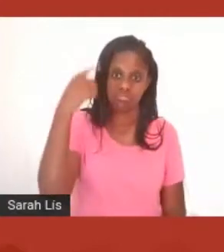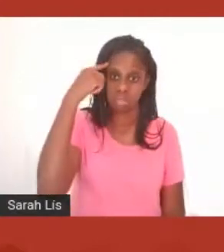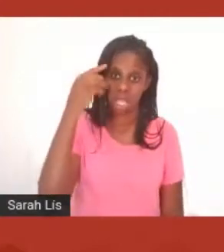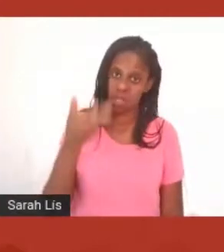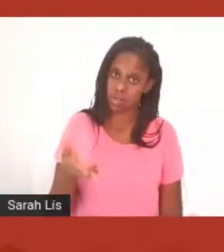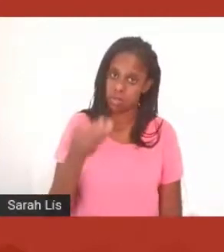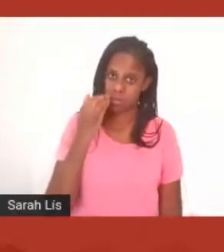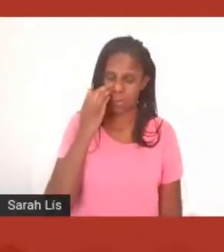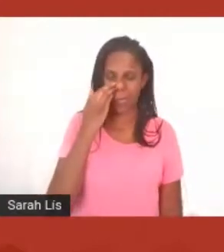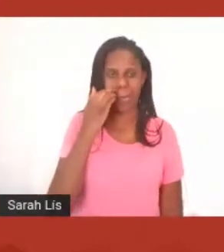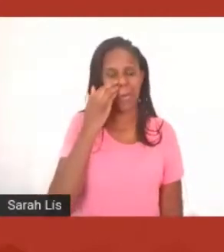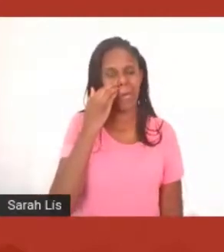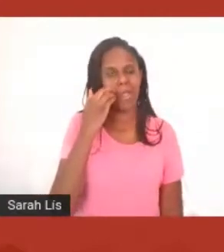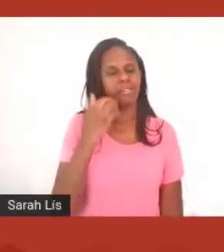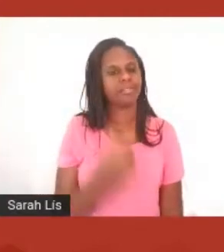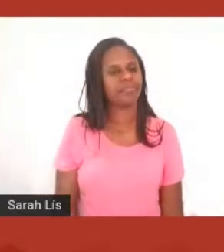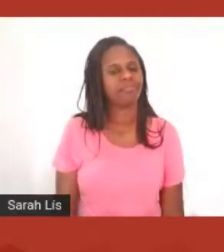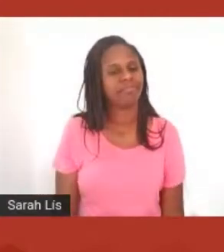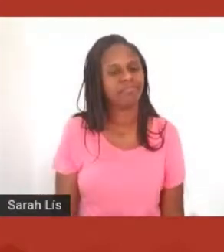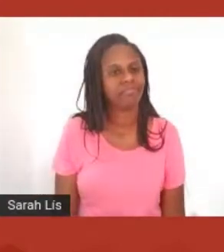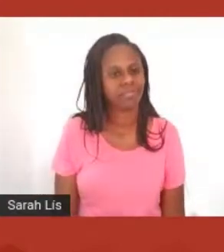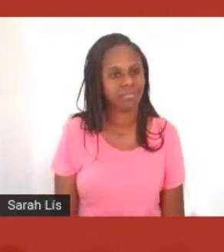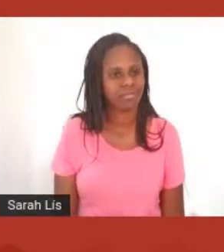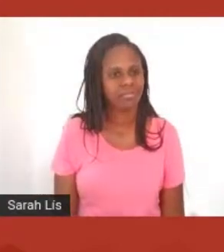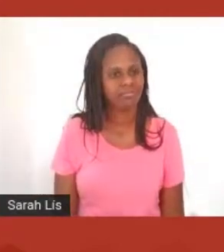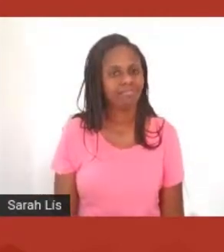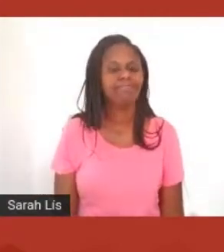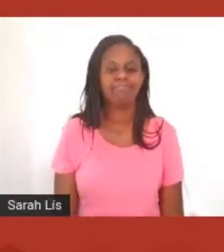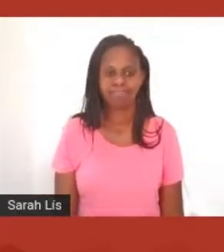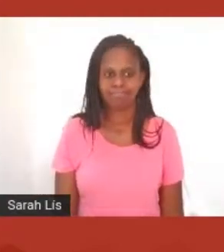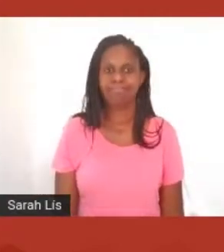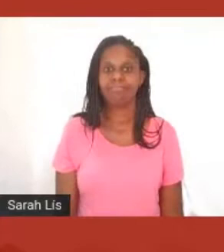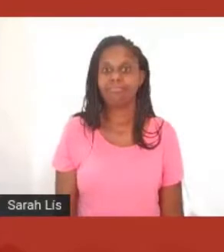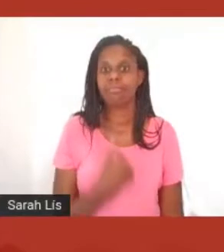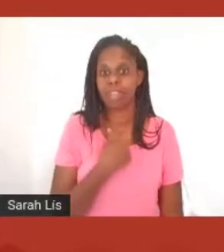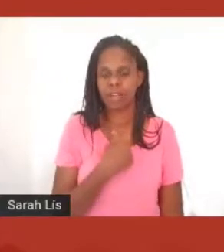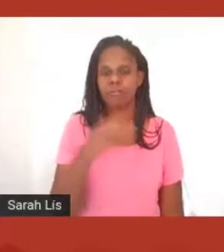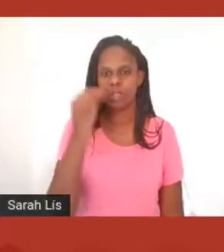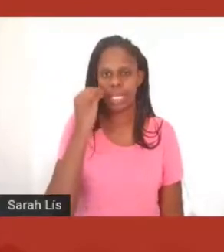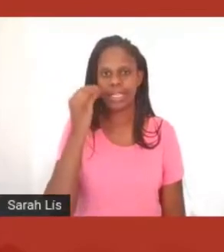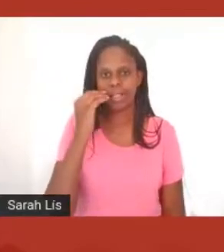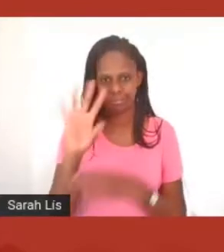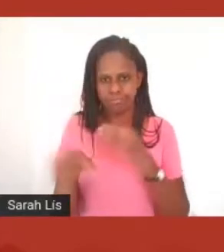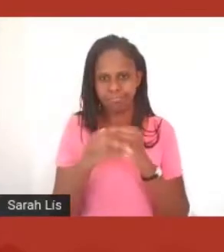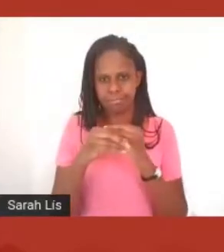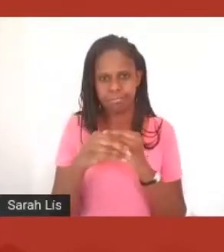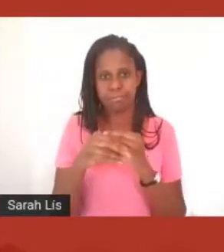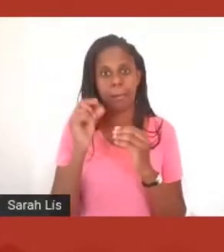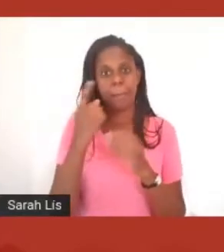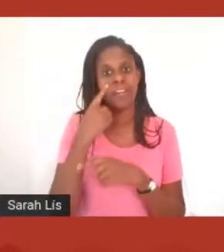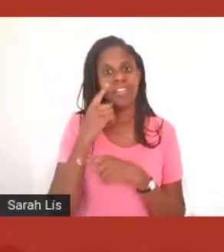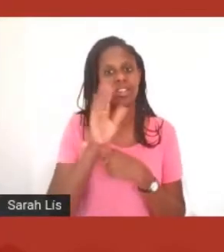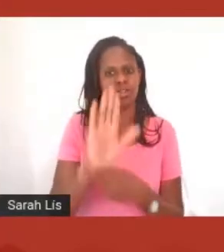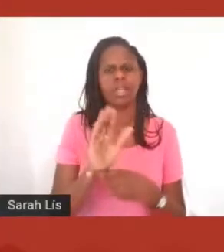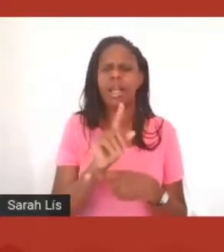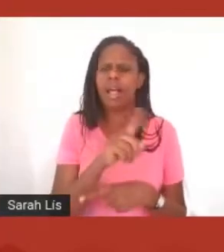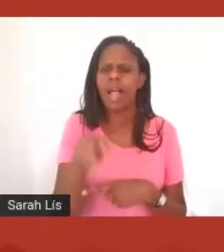Vou colocar um ingrediente para ver se ajuda. Todo mundo conhece todos os termos no